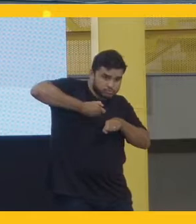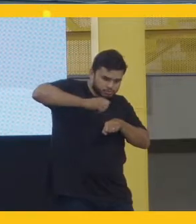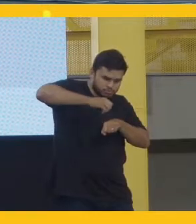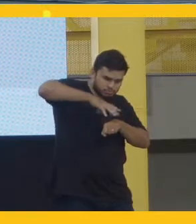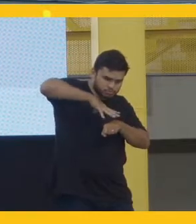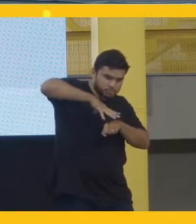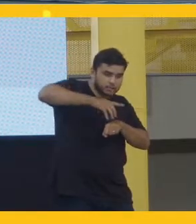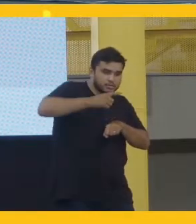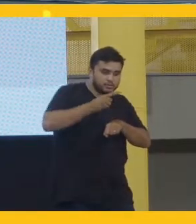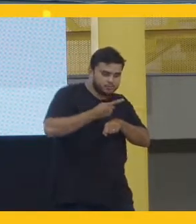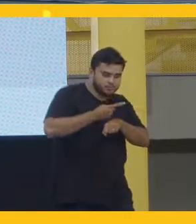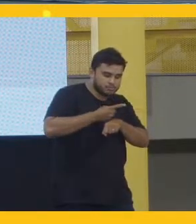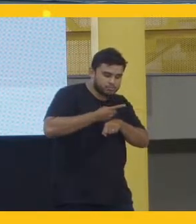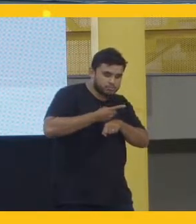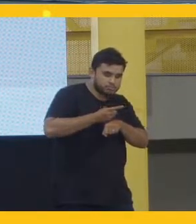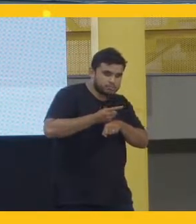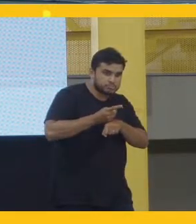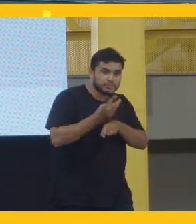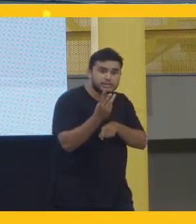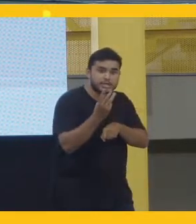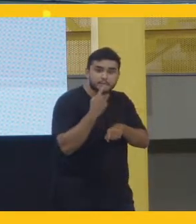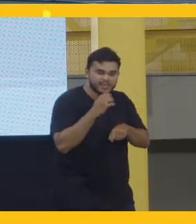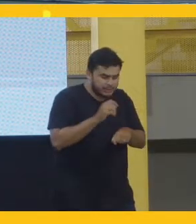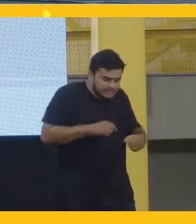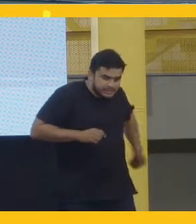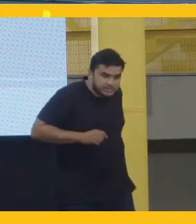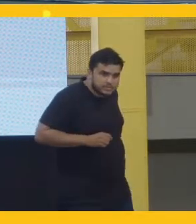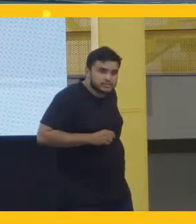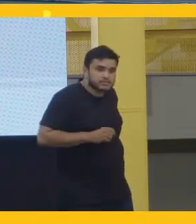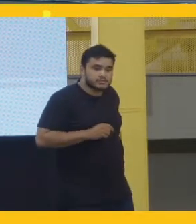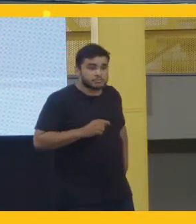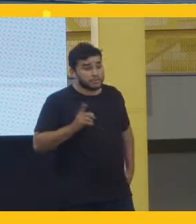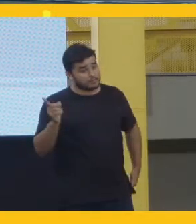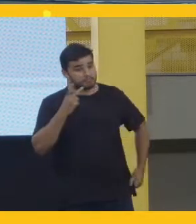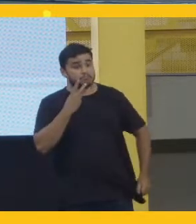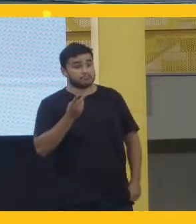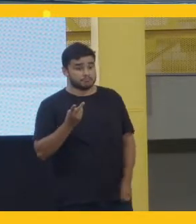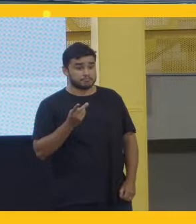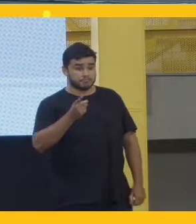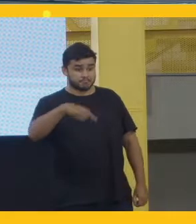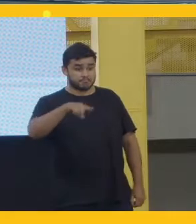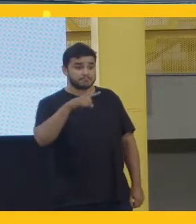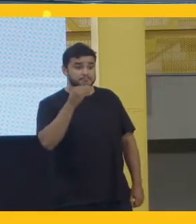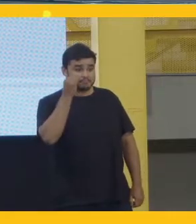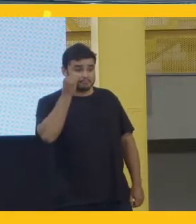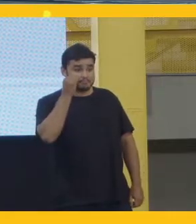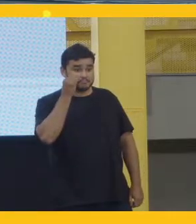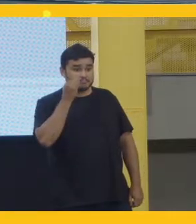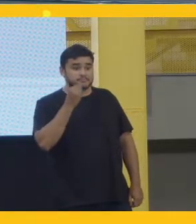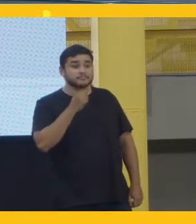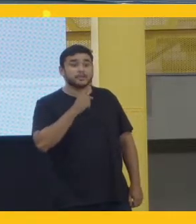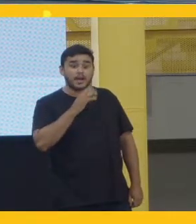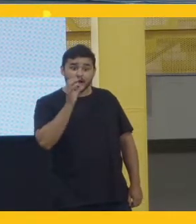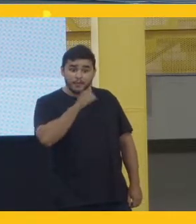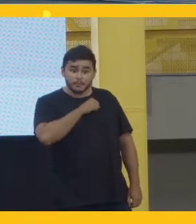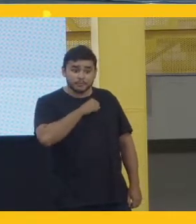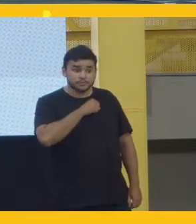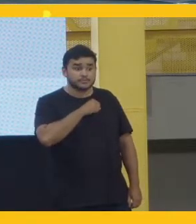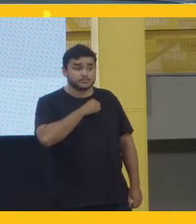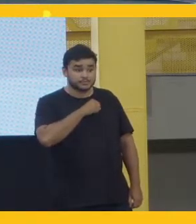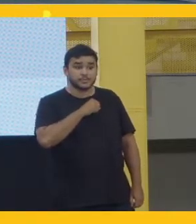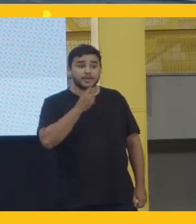Esquenta, né? Mas não chegou a doer, não? Você tirou antes, eu entendi. Você foi medrosa, né? Certo. Tá